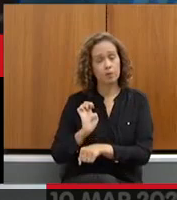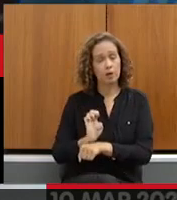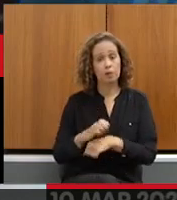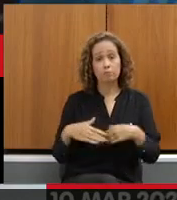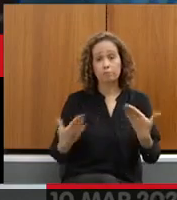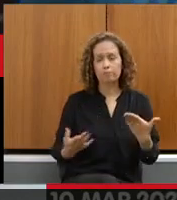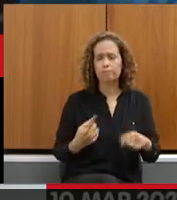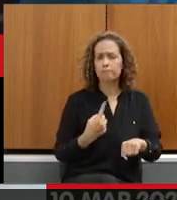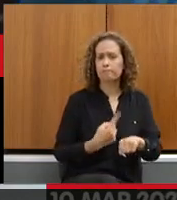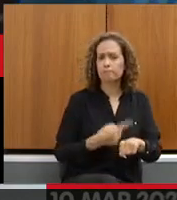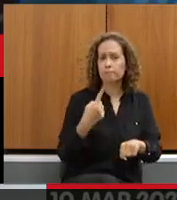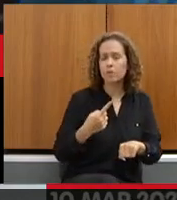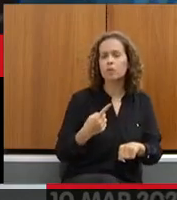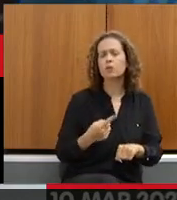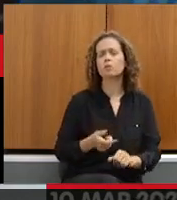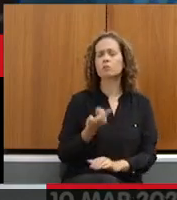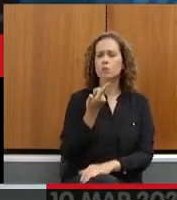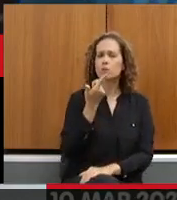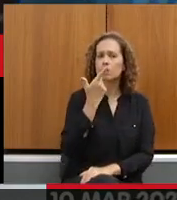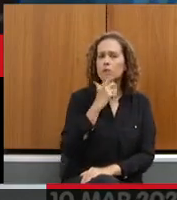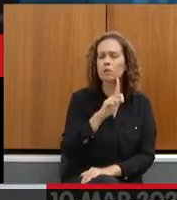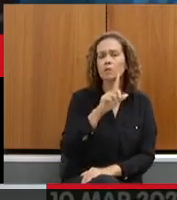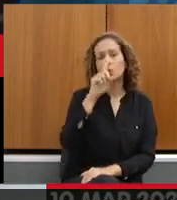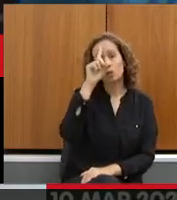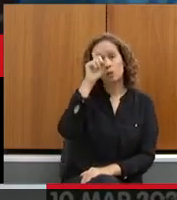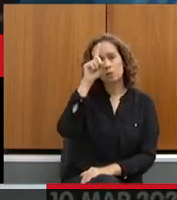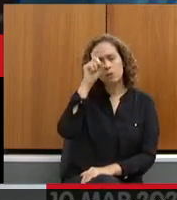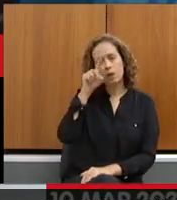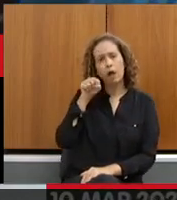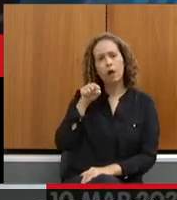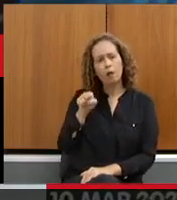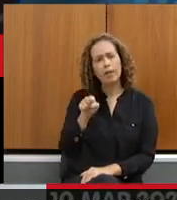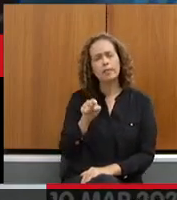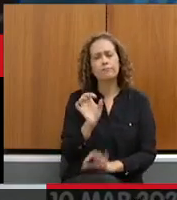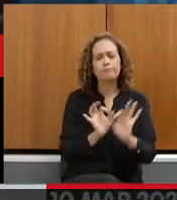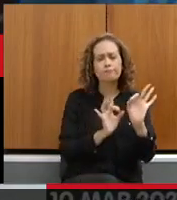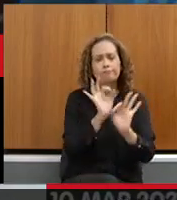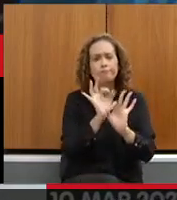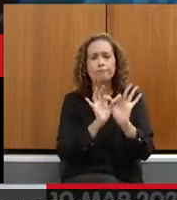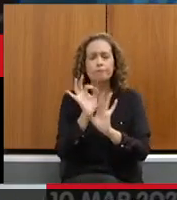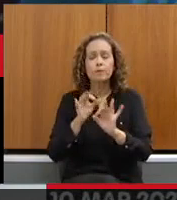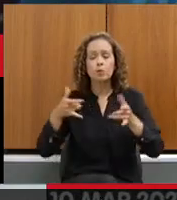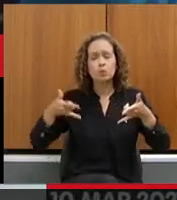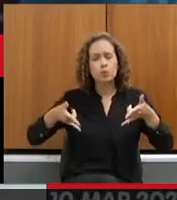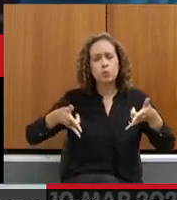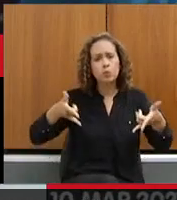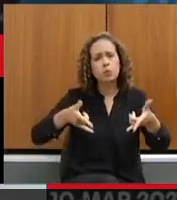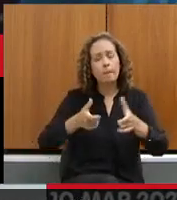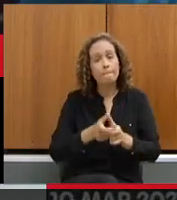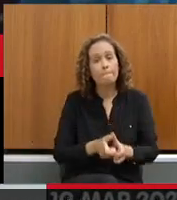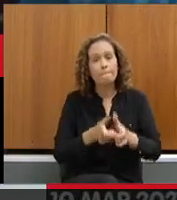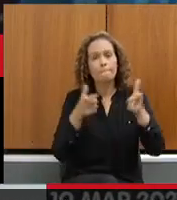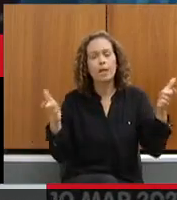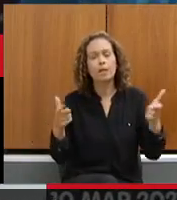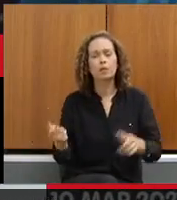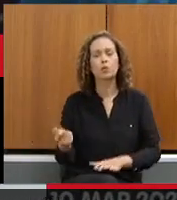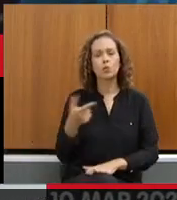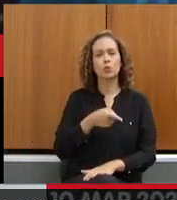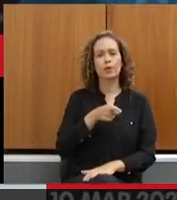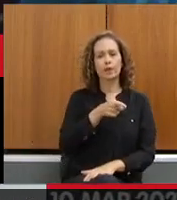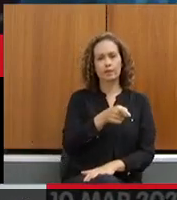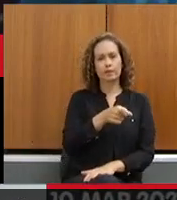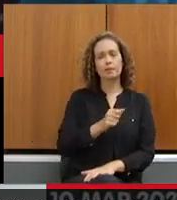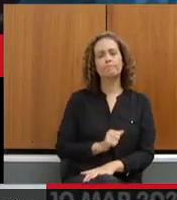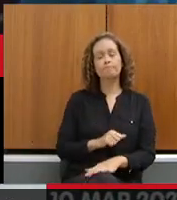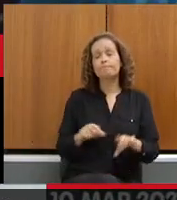nós conseguimos ampliar hospital de campanha nós nos conseguimos ampliar Leite muito mais do que a do hospital de campanha